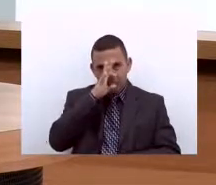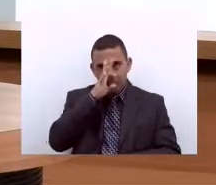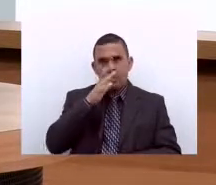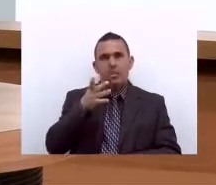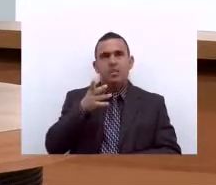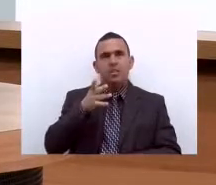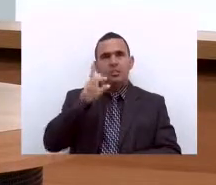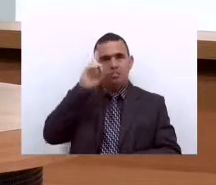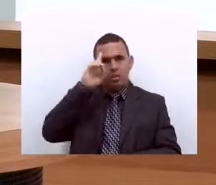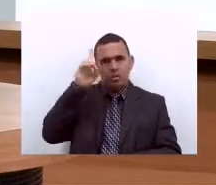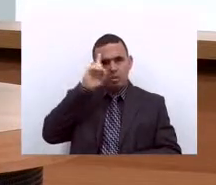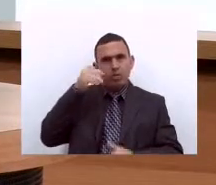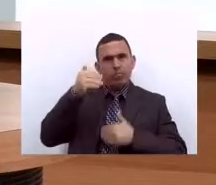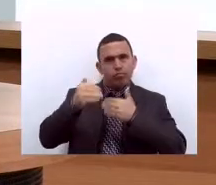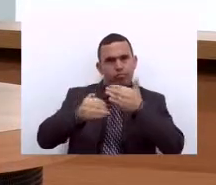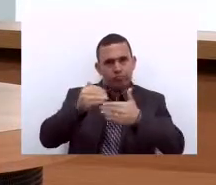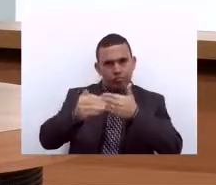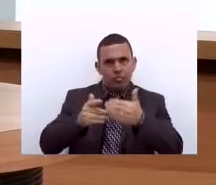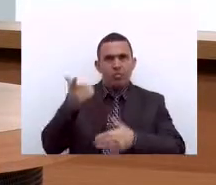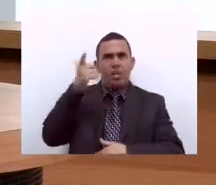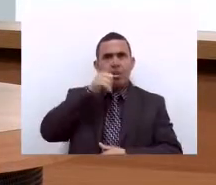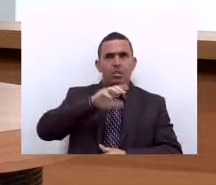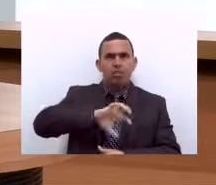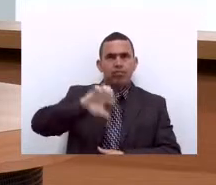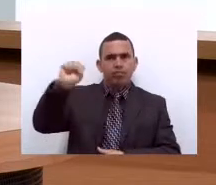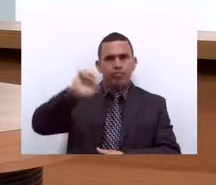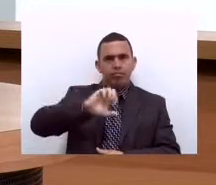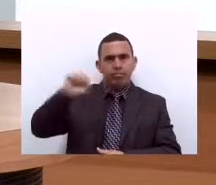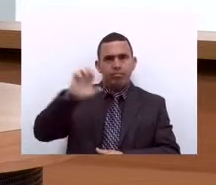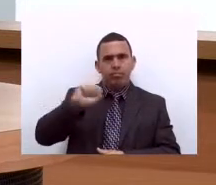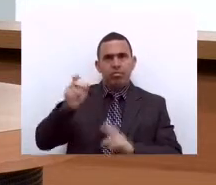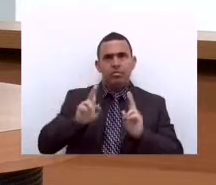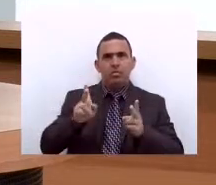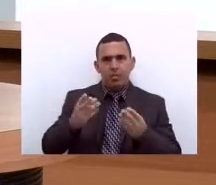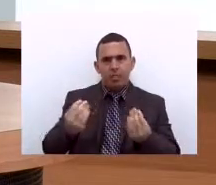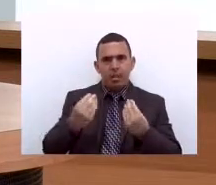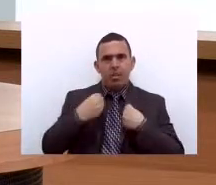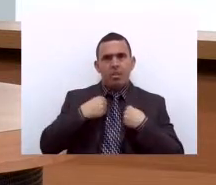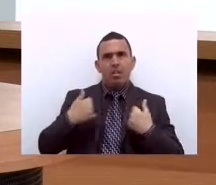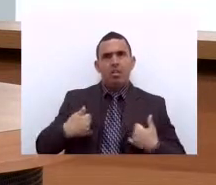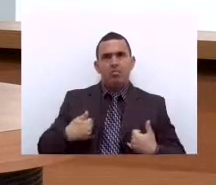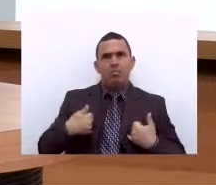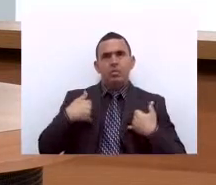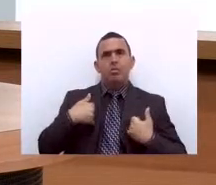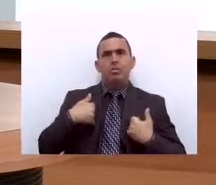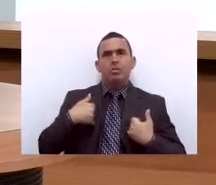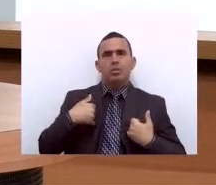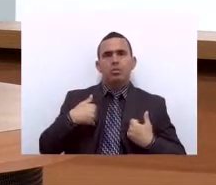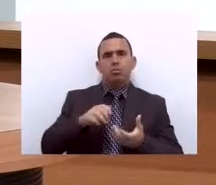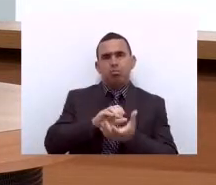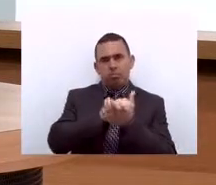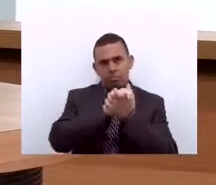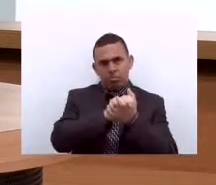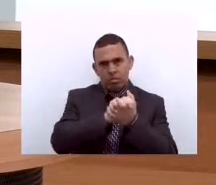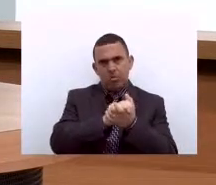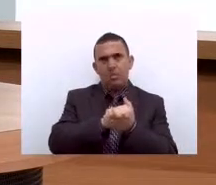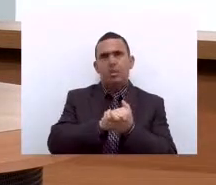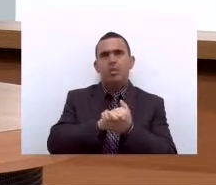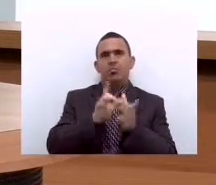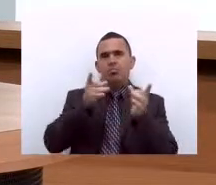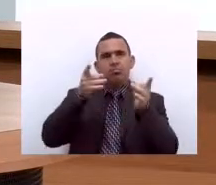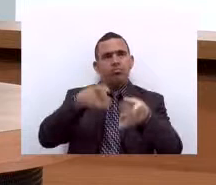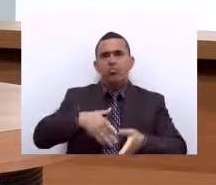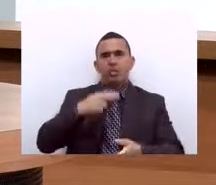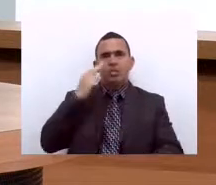que passa, colecionam mais vitórias. E isso nos enche de orgulho, parabéns. Não desistam do sonho,